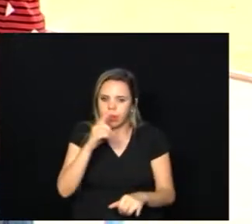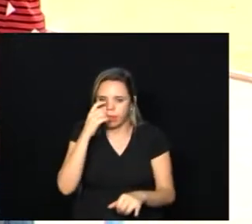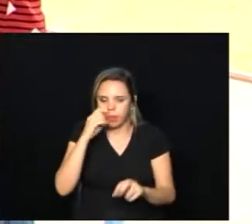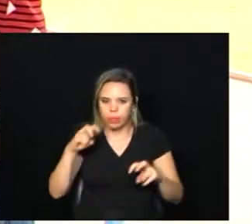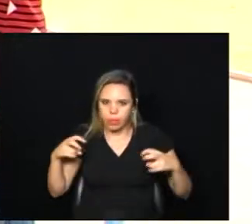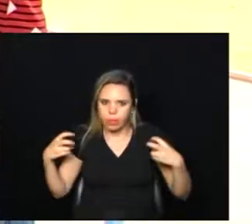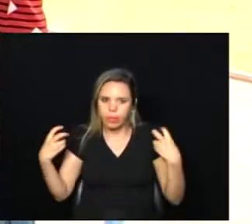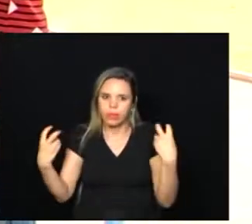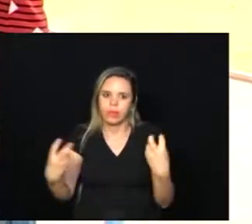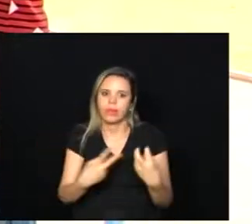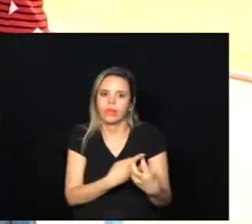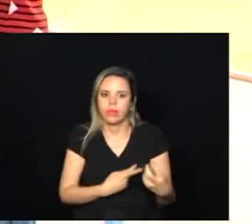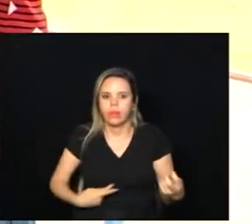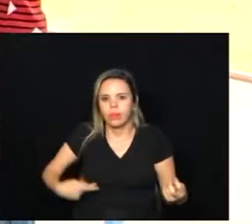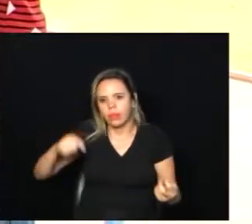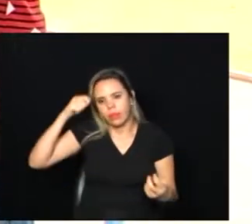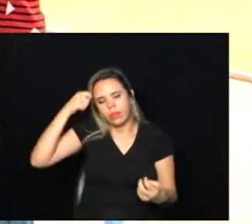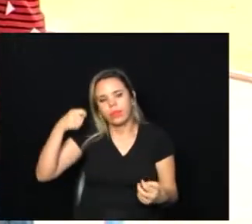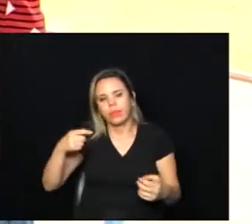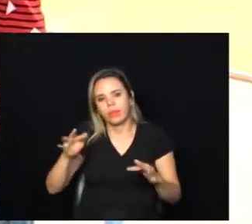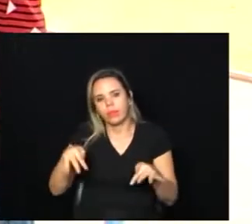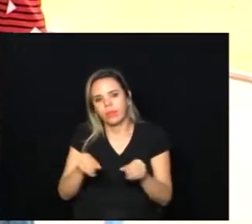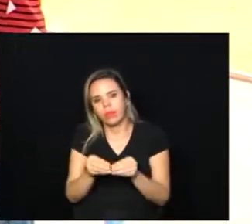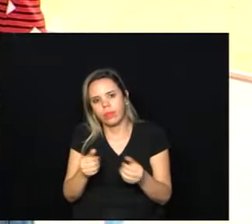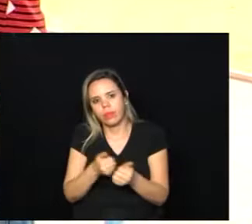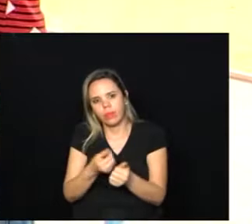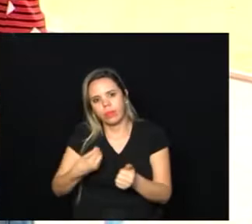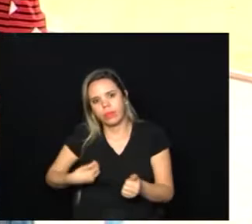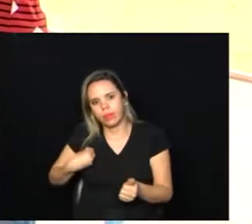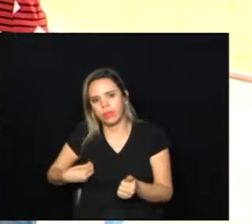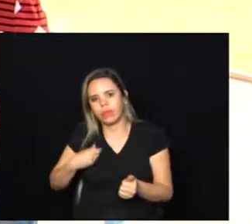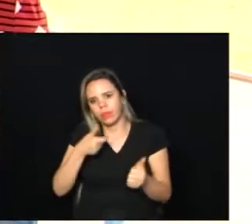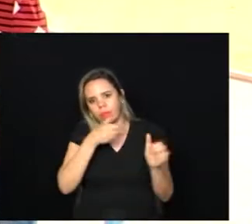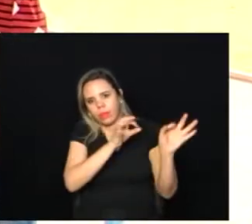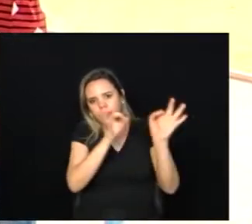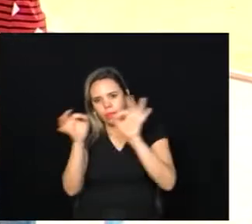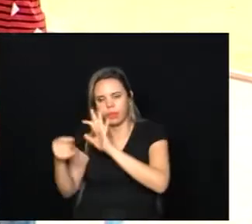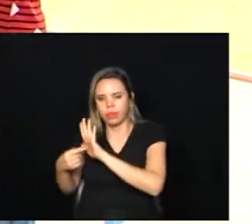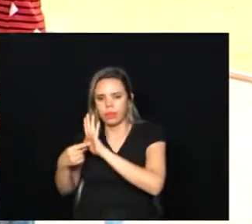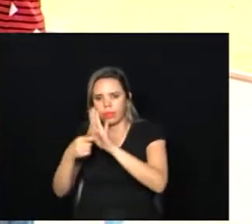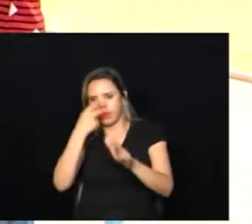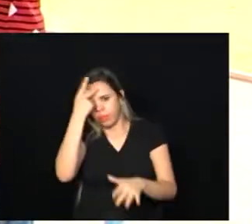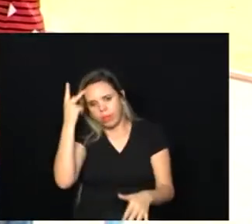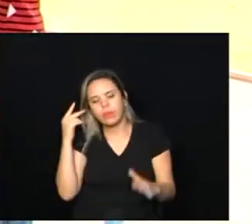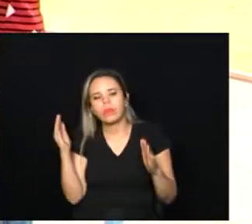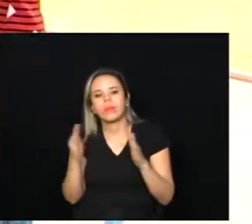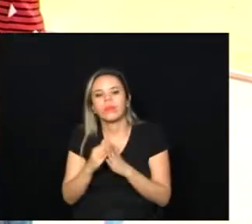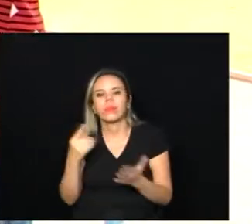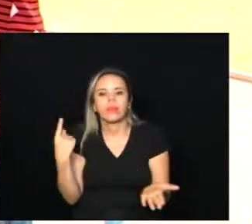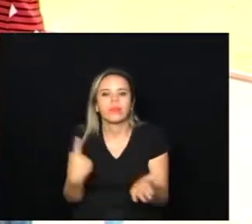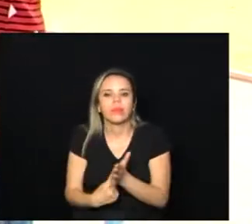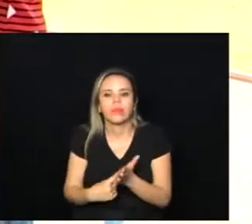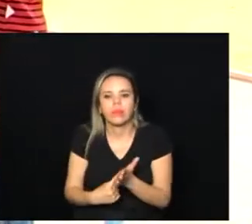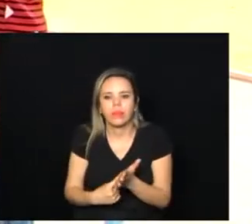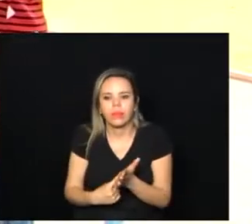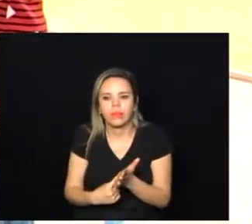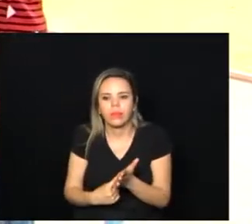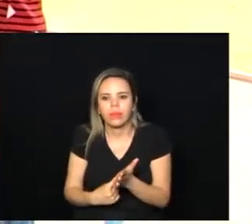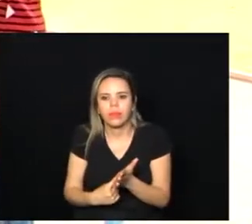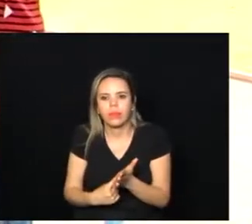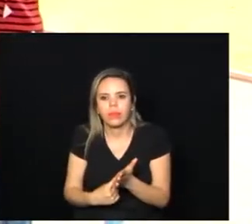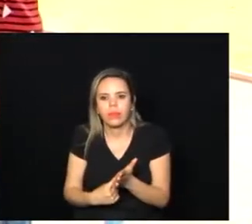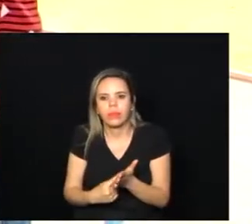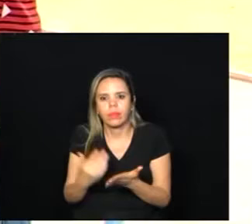estádio Moisés Lucarelli. A grande final, estaremos lá acompanhando tudo e mostrando para o pessoal que está em casa. Combinado? Combinado. Posso